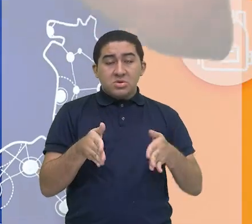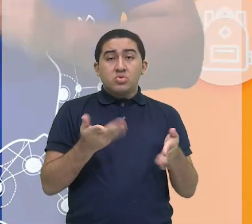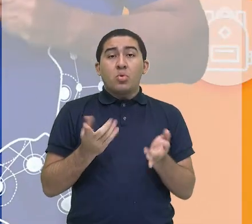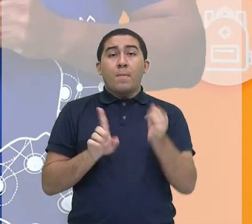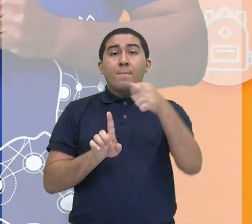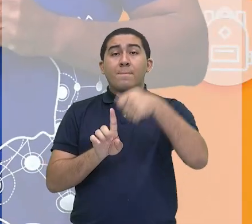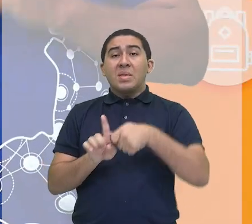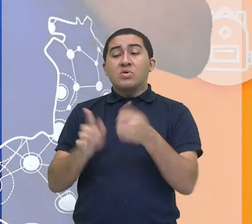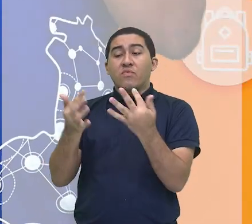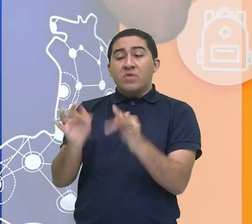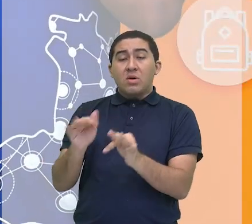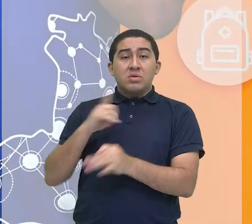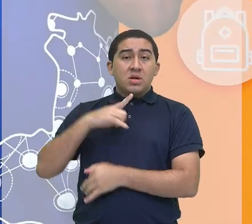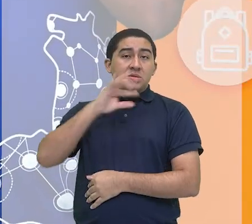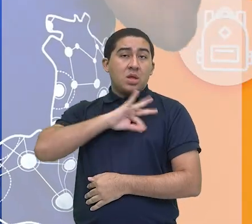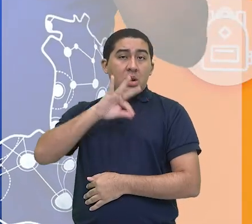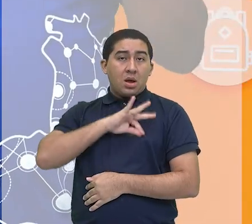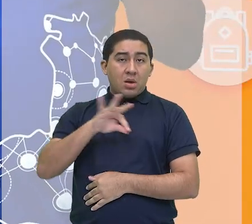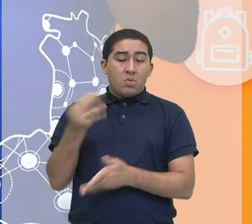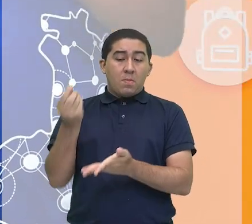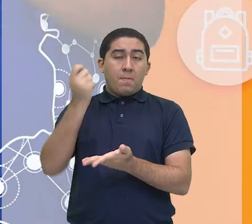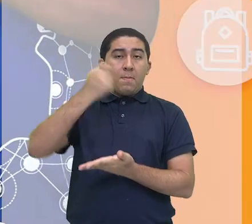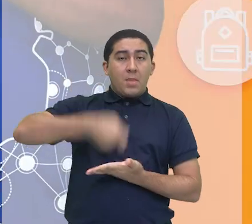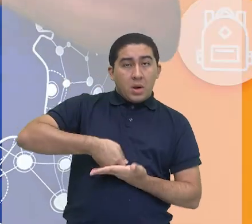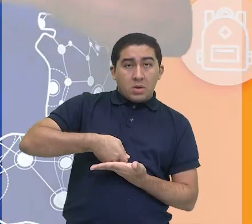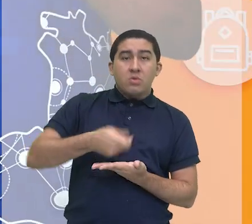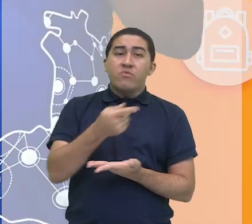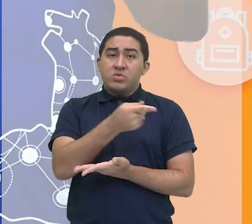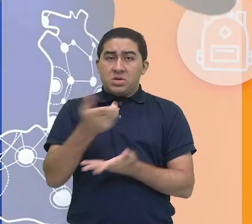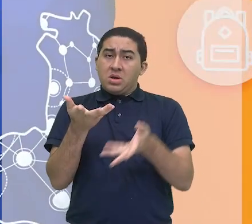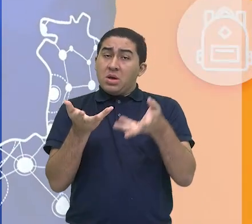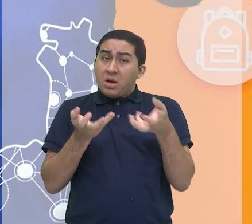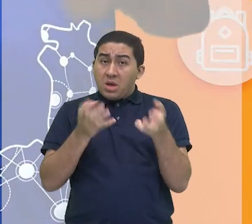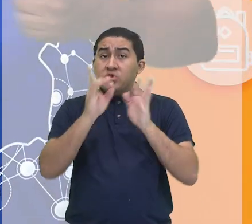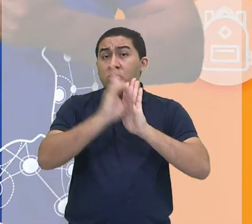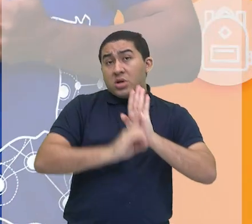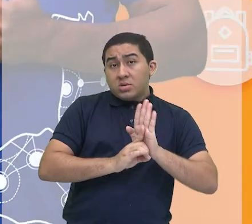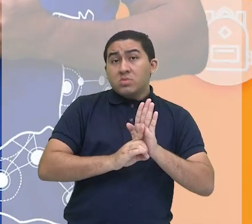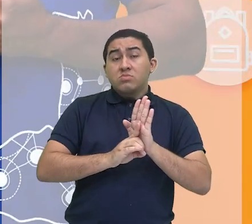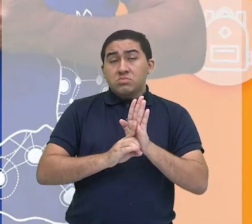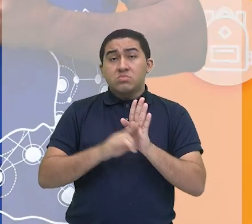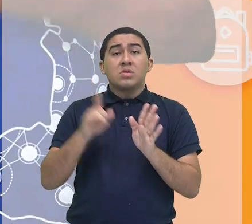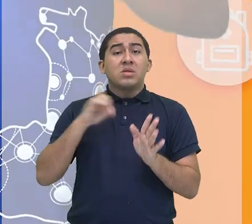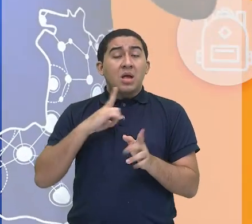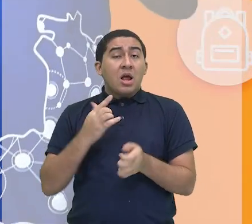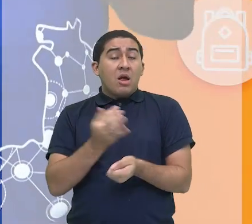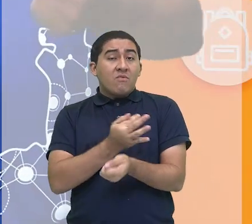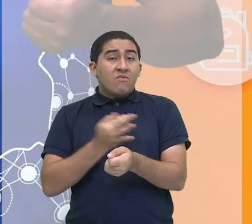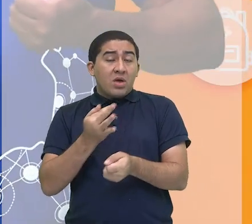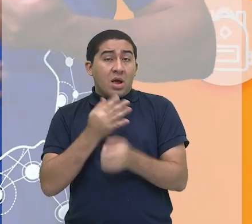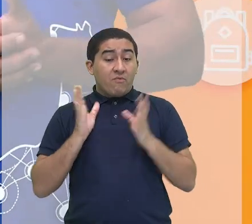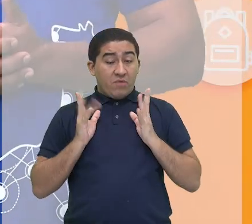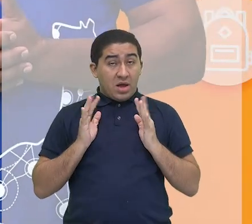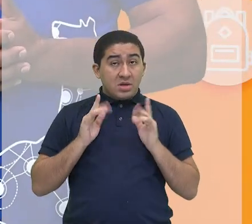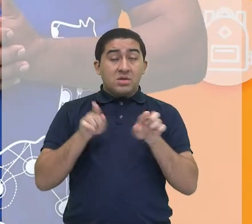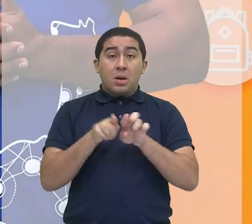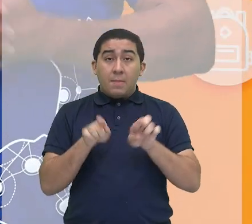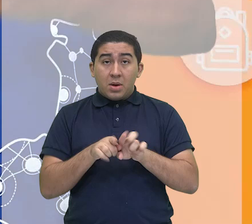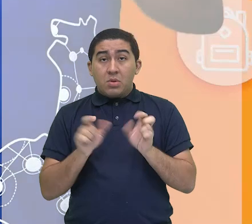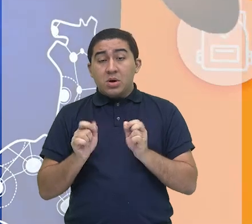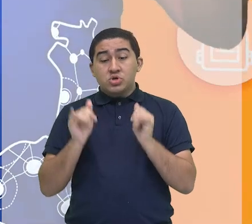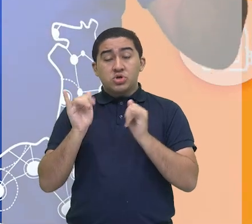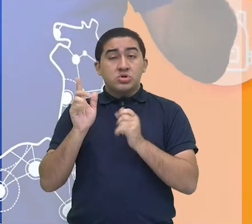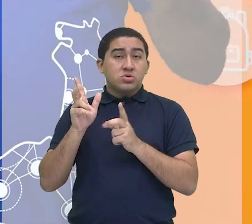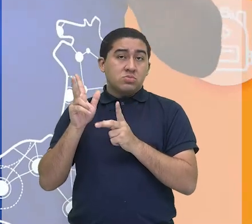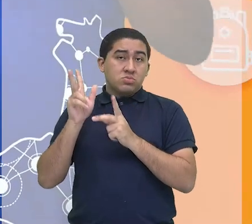mês receber um salário, né? E você quer ter direito, você quer ter direito a férias, você quer ter direito a descanso, né? Então,